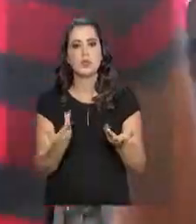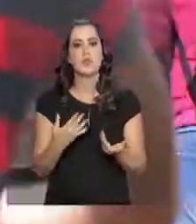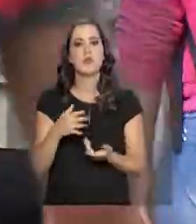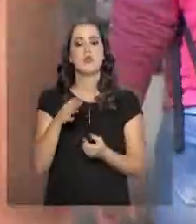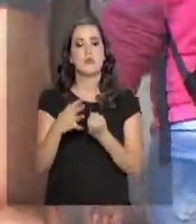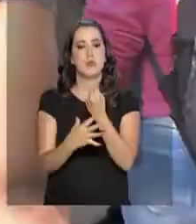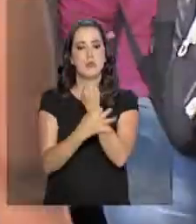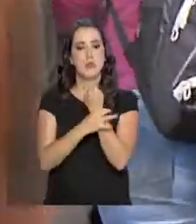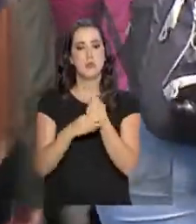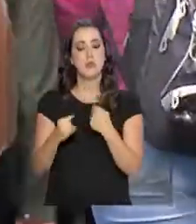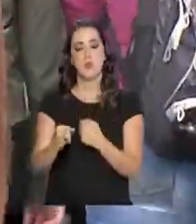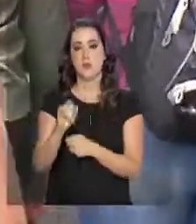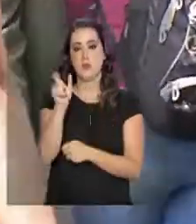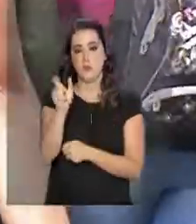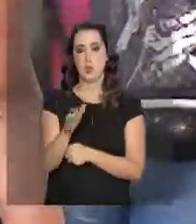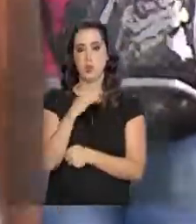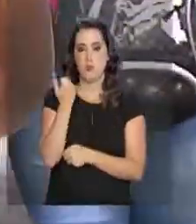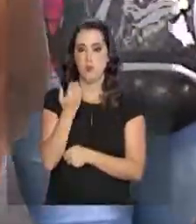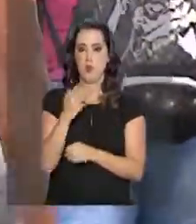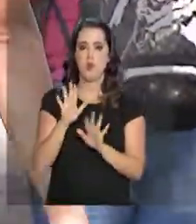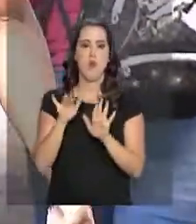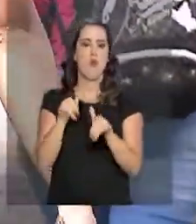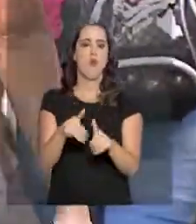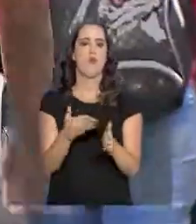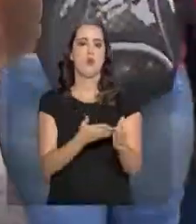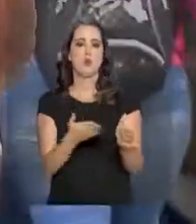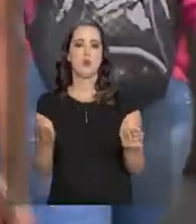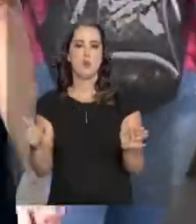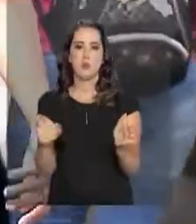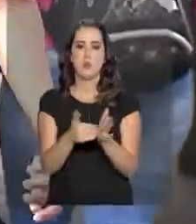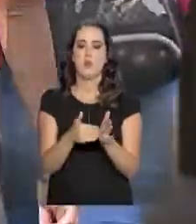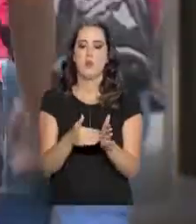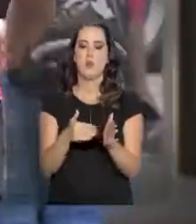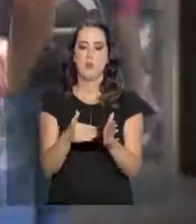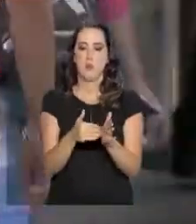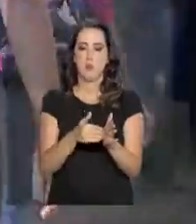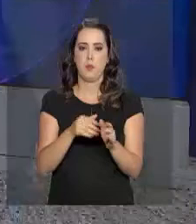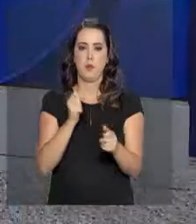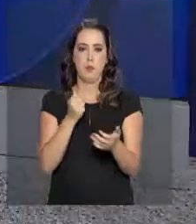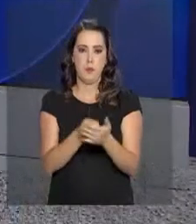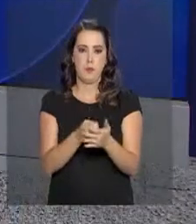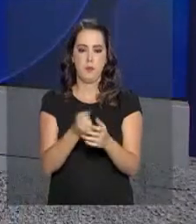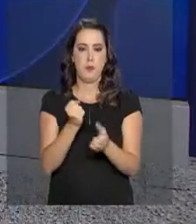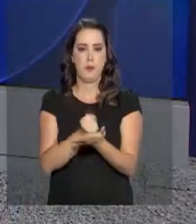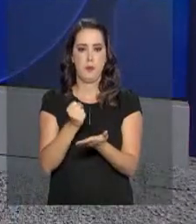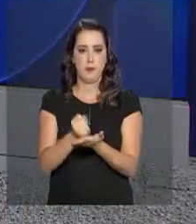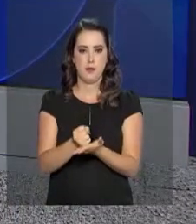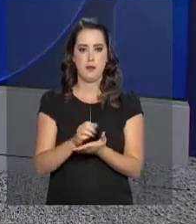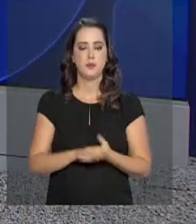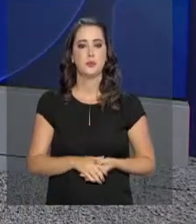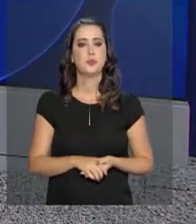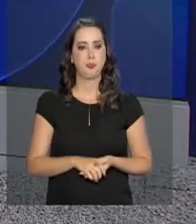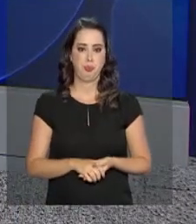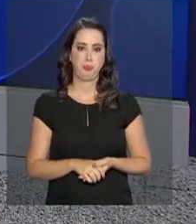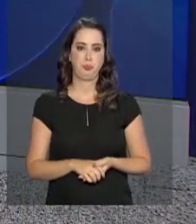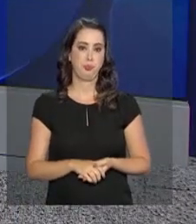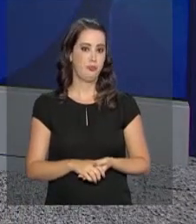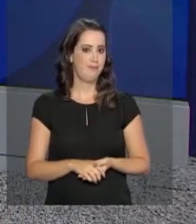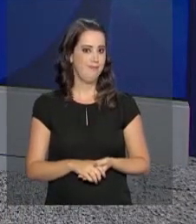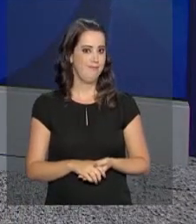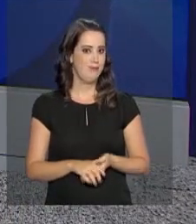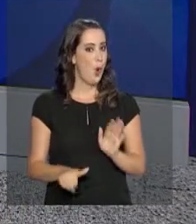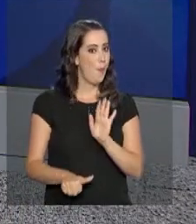morte do estudante e o fim da carência para quitação do contrato e falta pouco para o primeiro